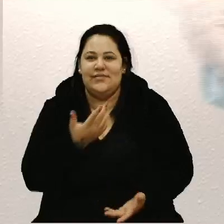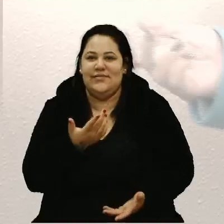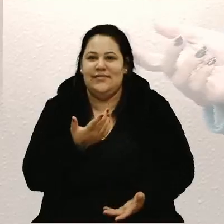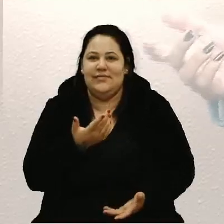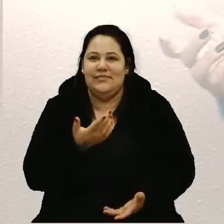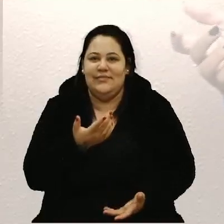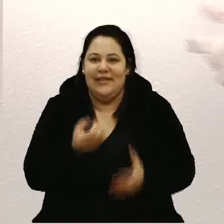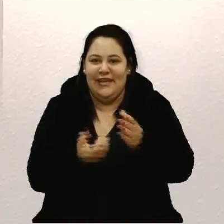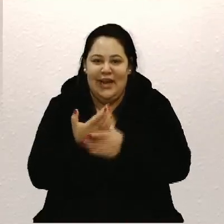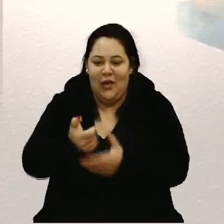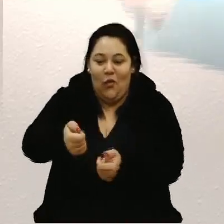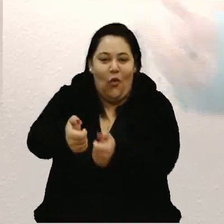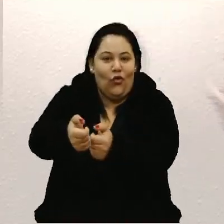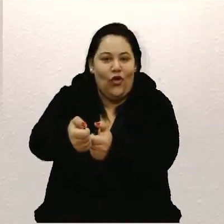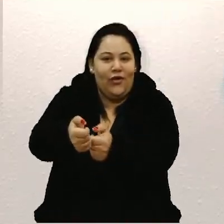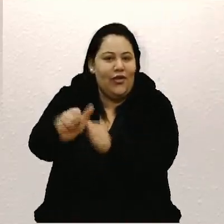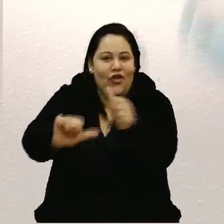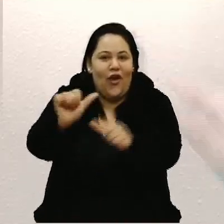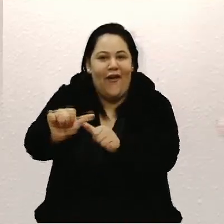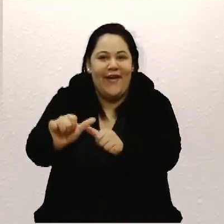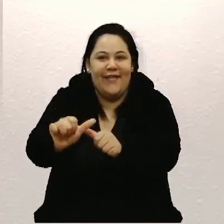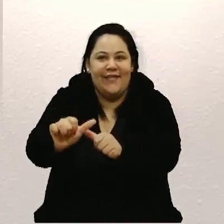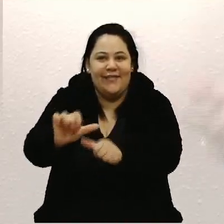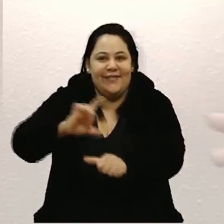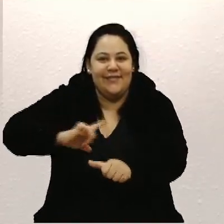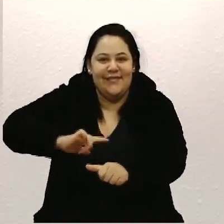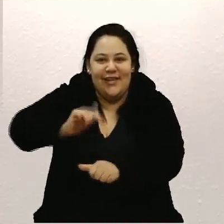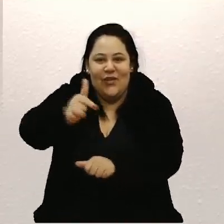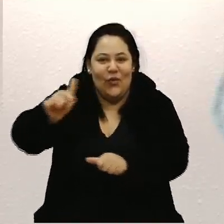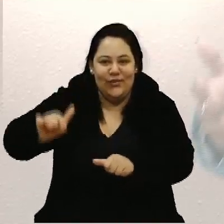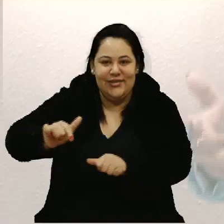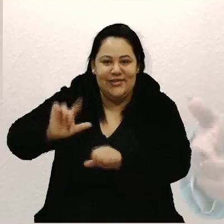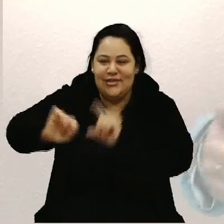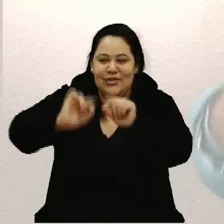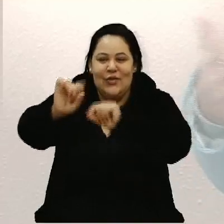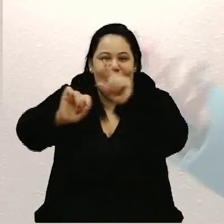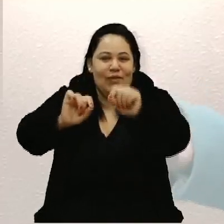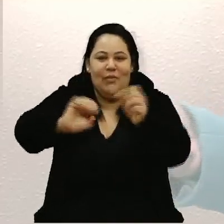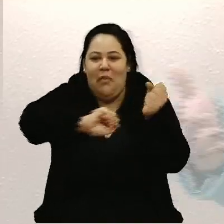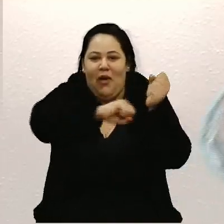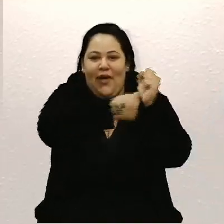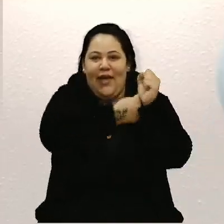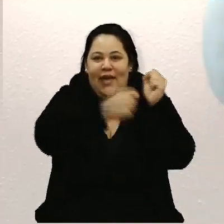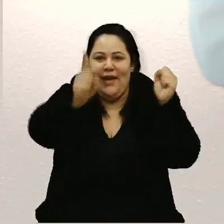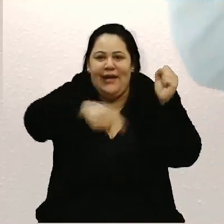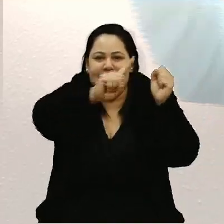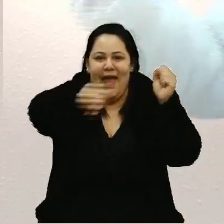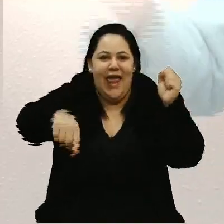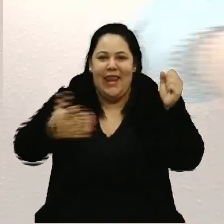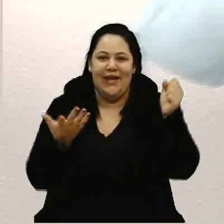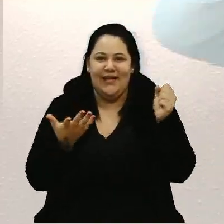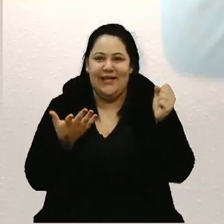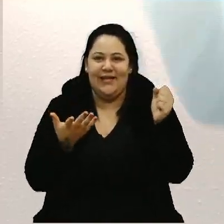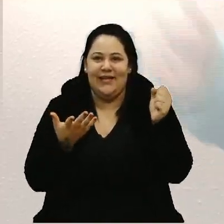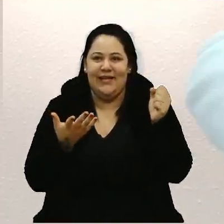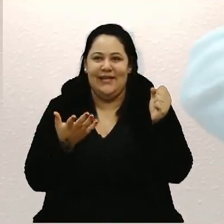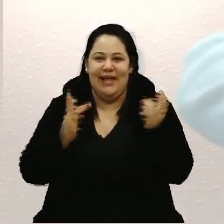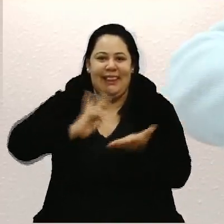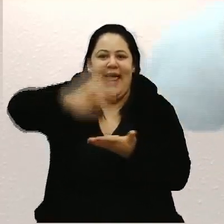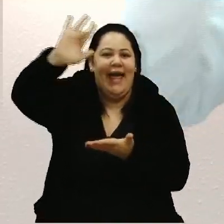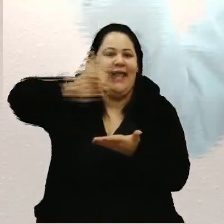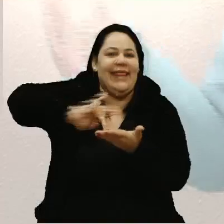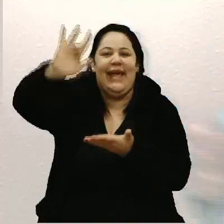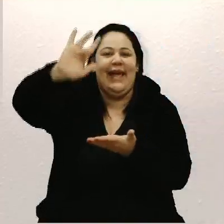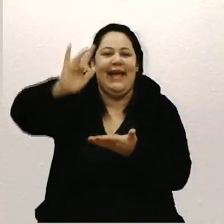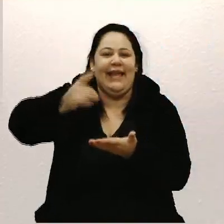controle remoto há bastante tempo, né? Hoje tem outras grandes possibilidades, bloqueia, cancela, touch, arrasta para